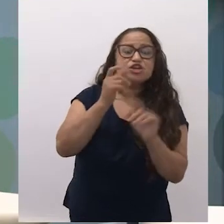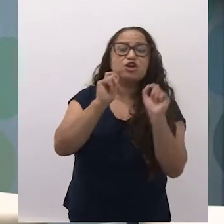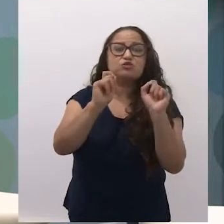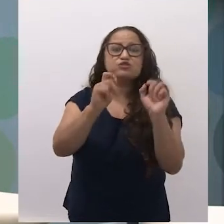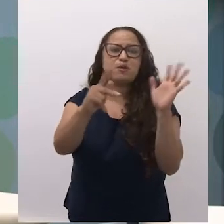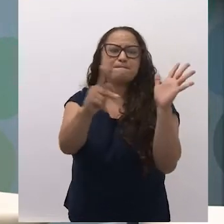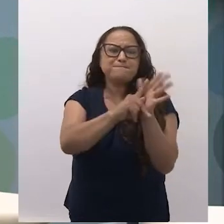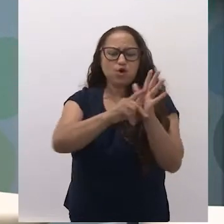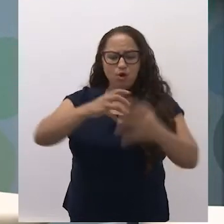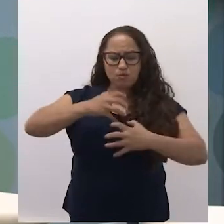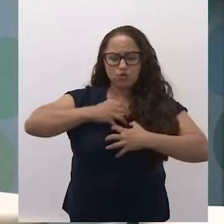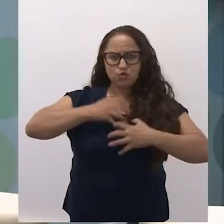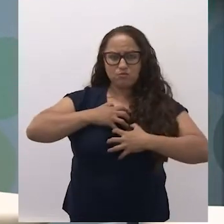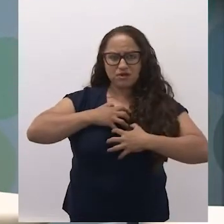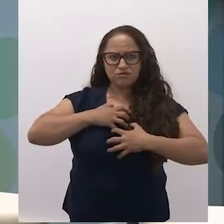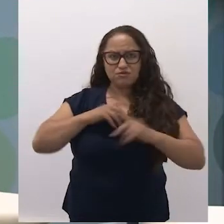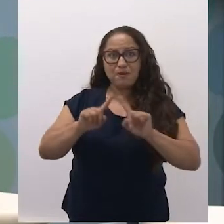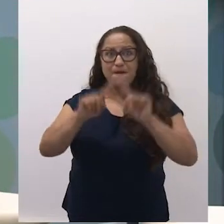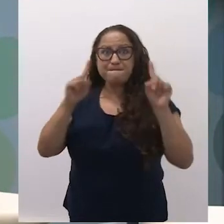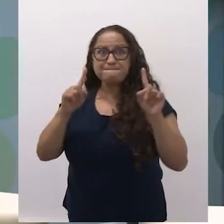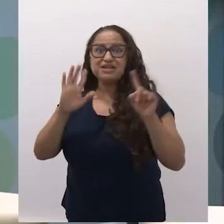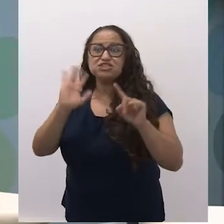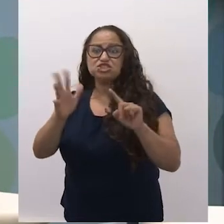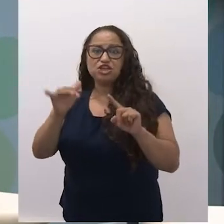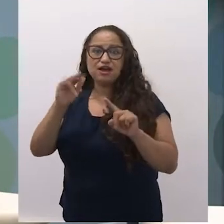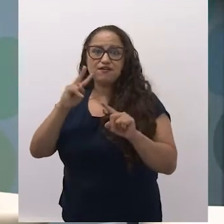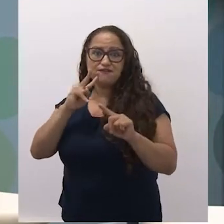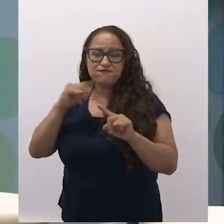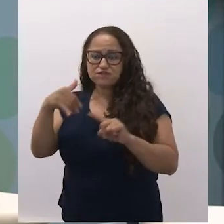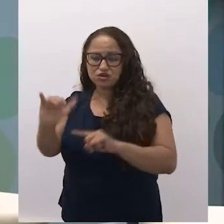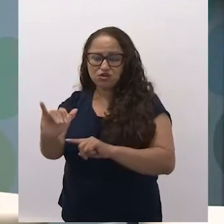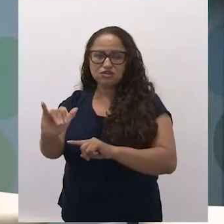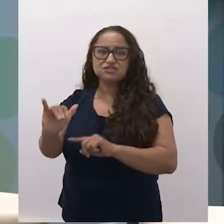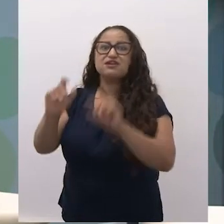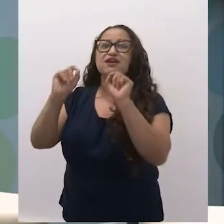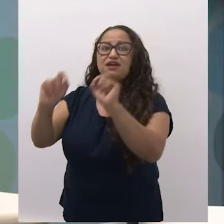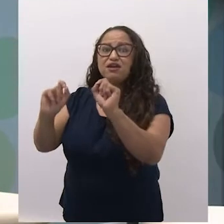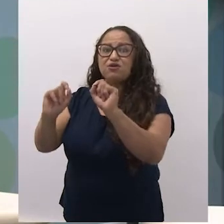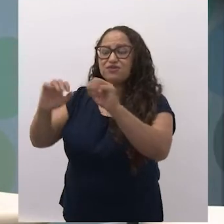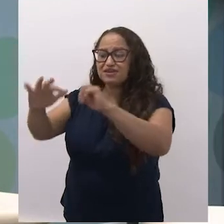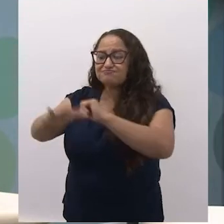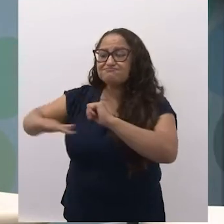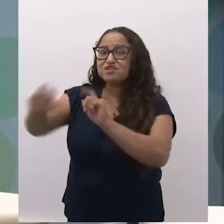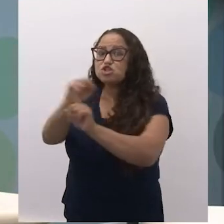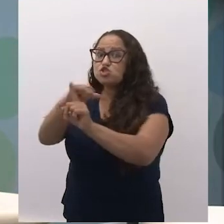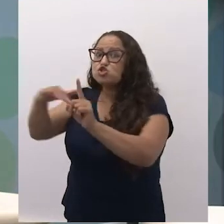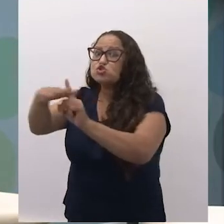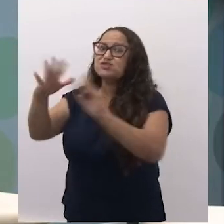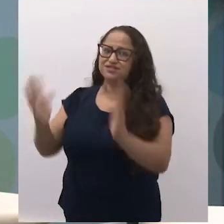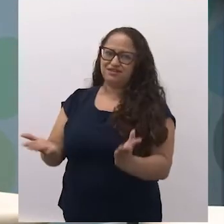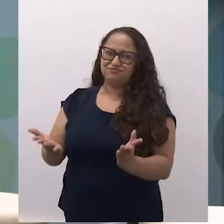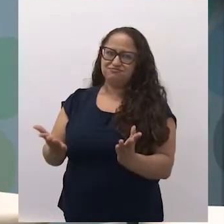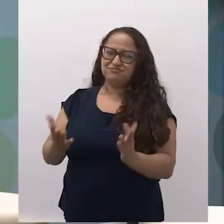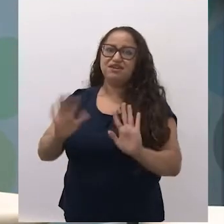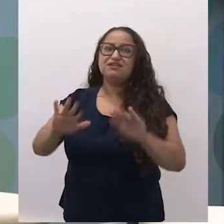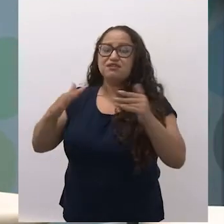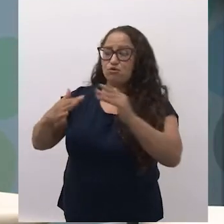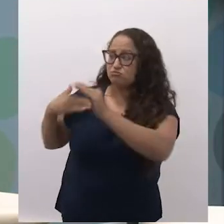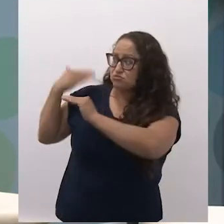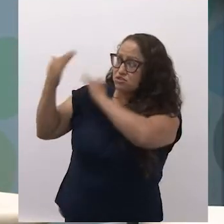é social. No desenvolvimento do ser humano, existe um processo de diferenciação